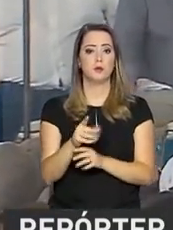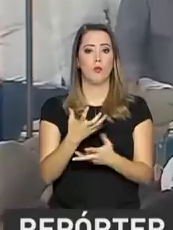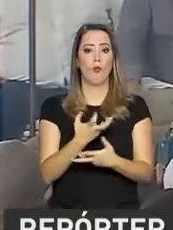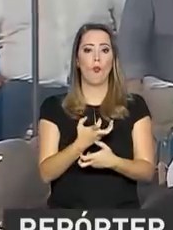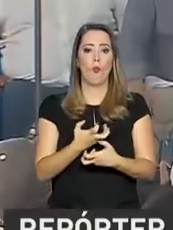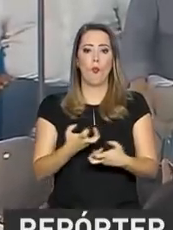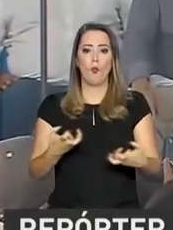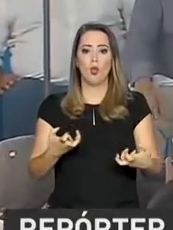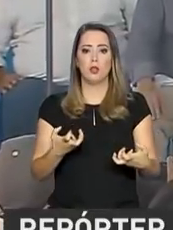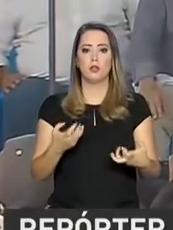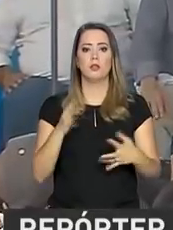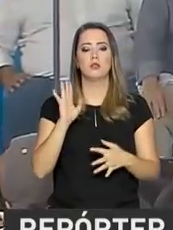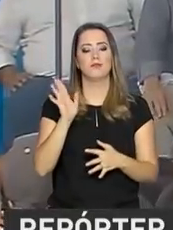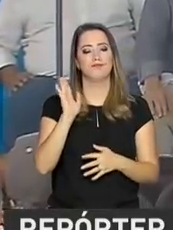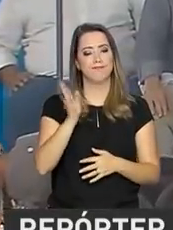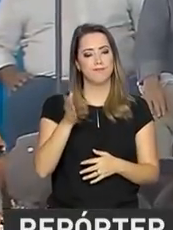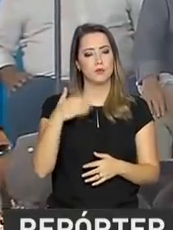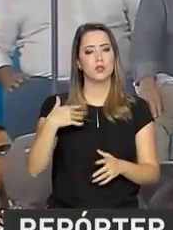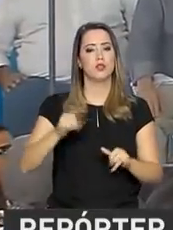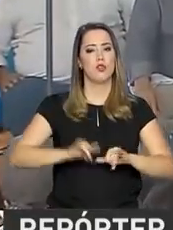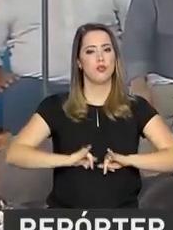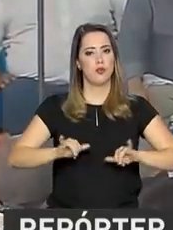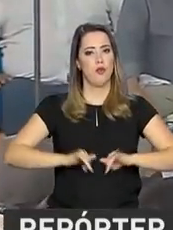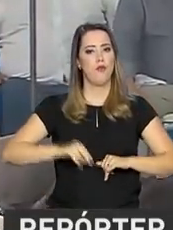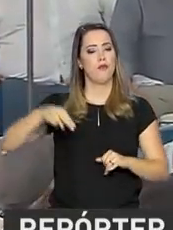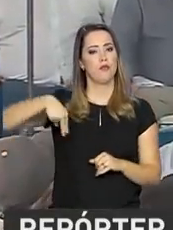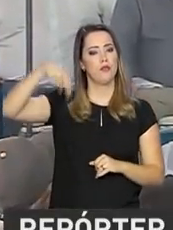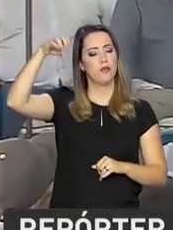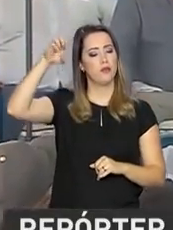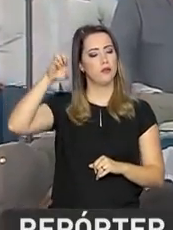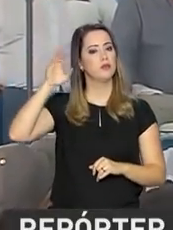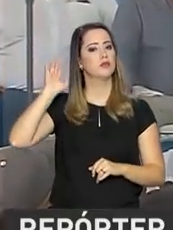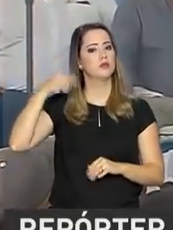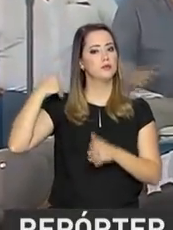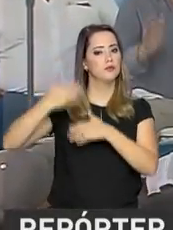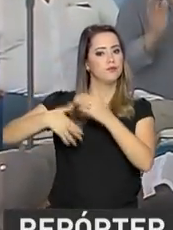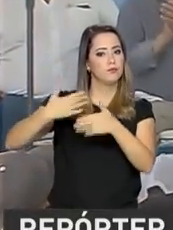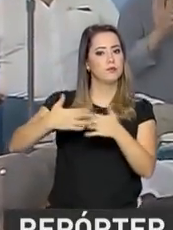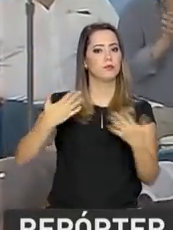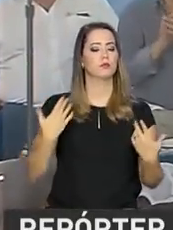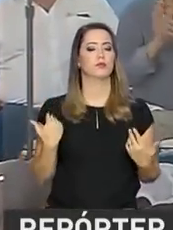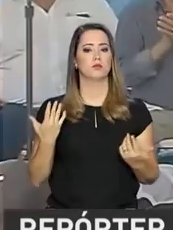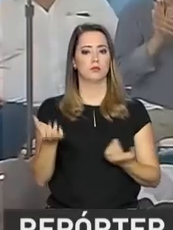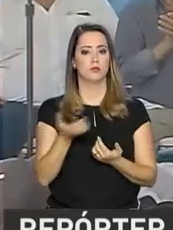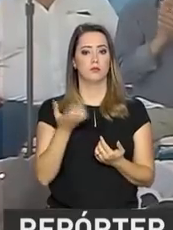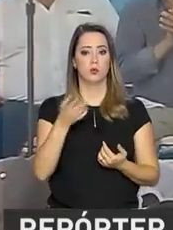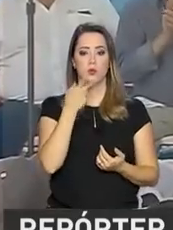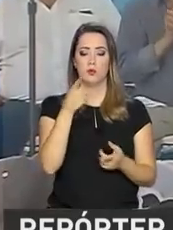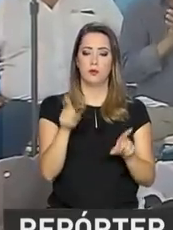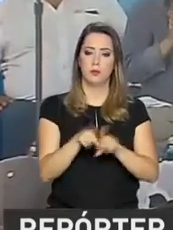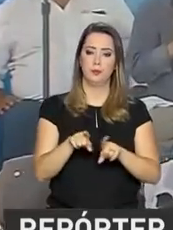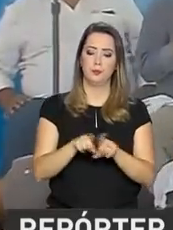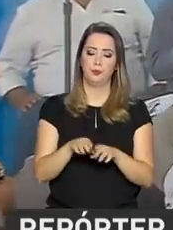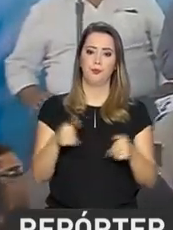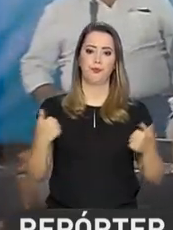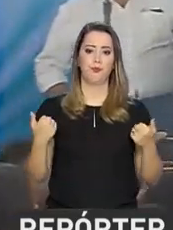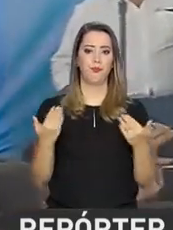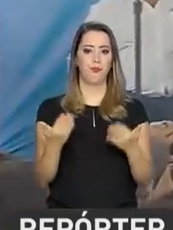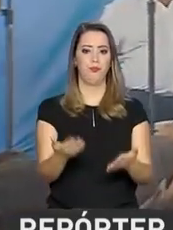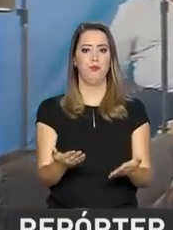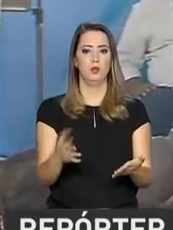seca que assola o nordeste há muitos anos eu quero também dizer a vocês